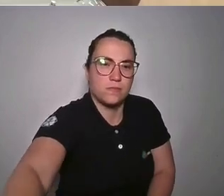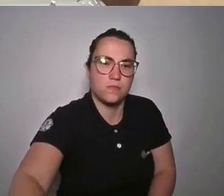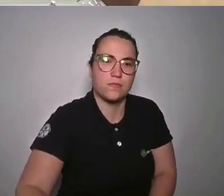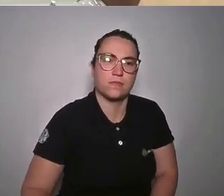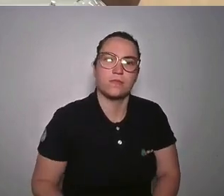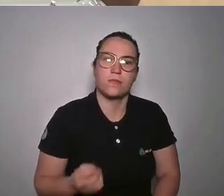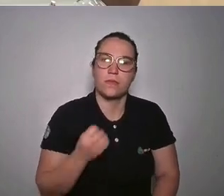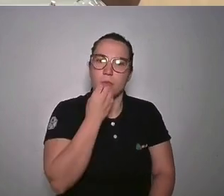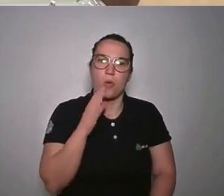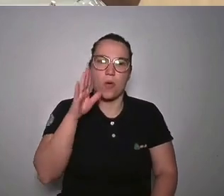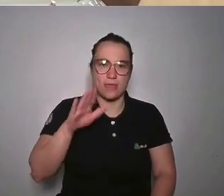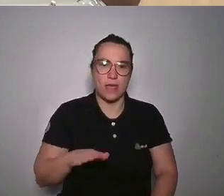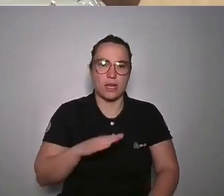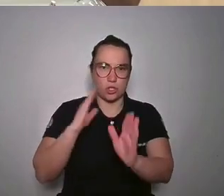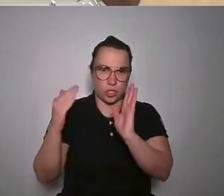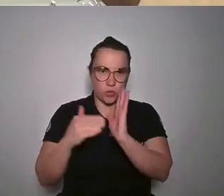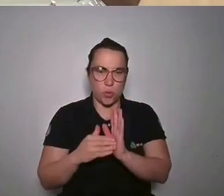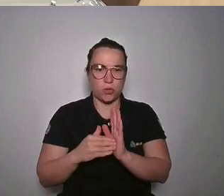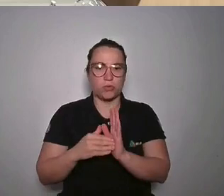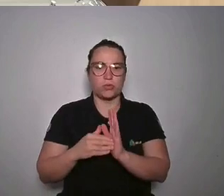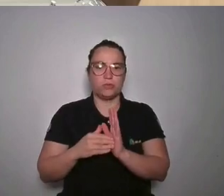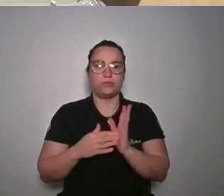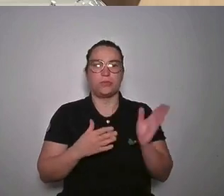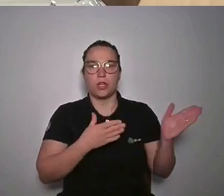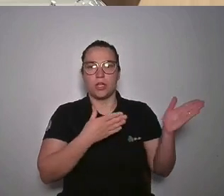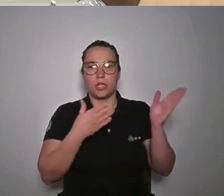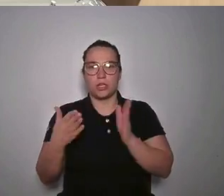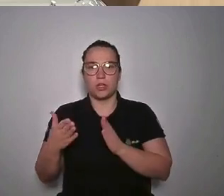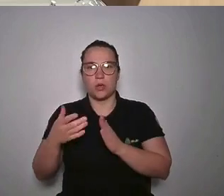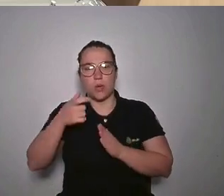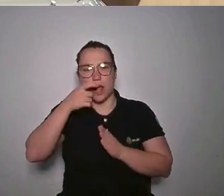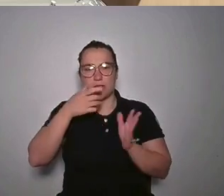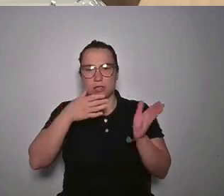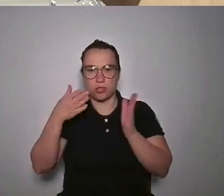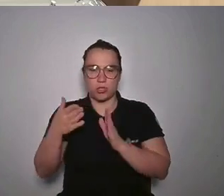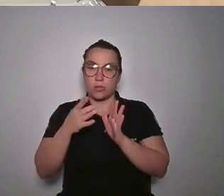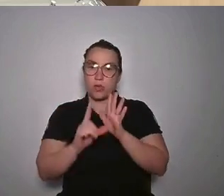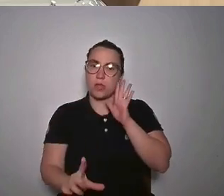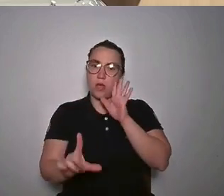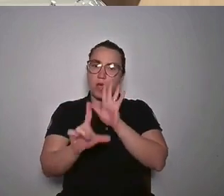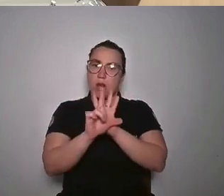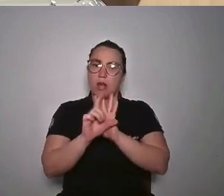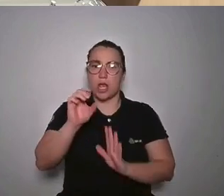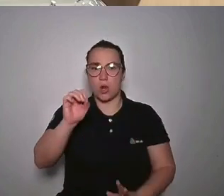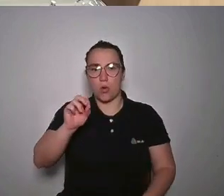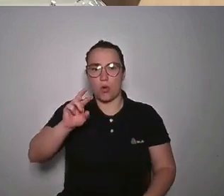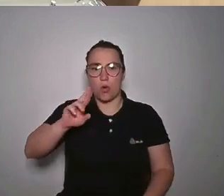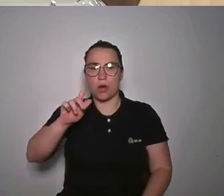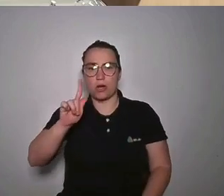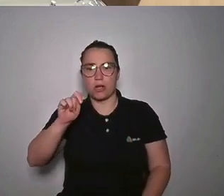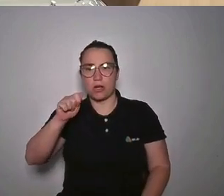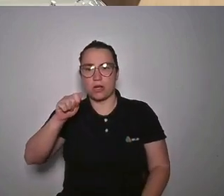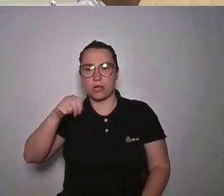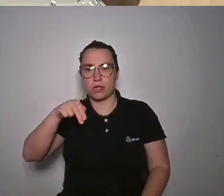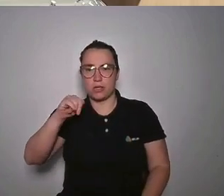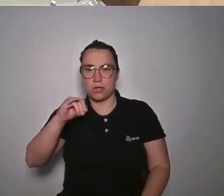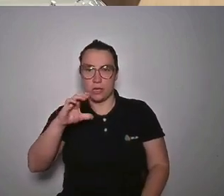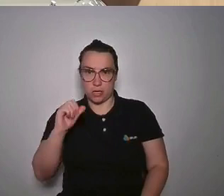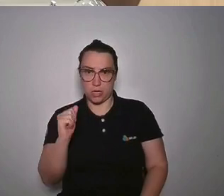aqui também. Em cumprimento à Lei Orgânica Municipal, que